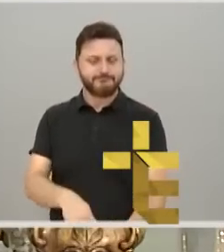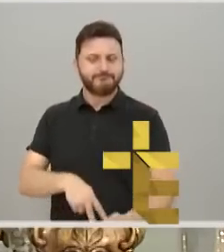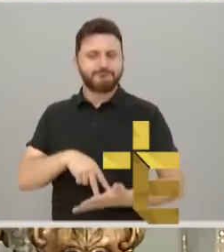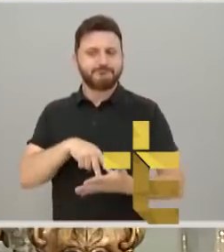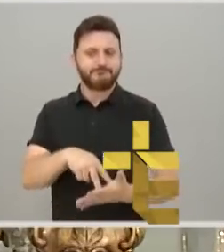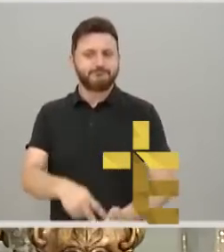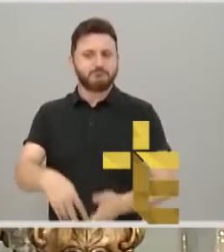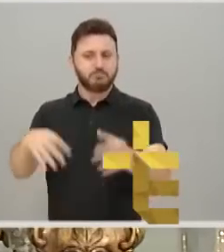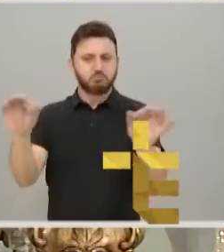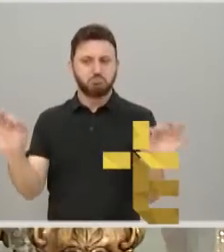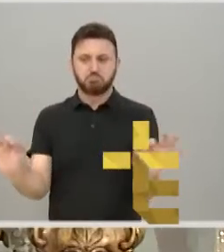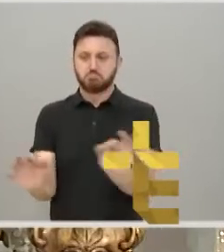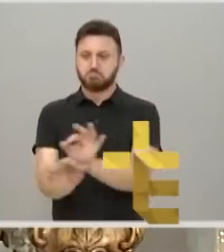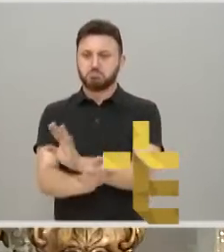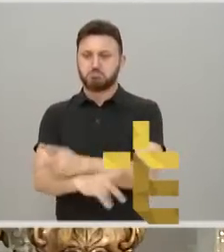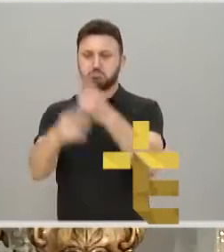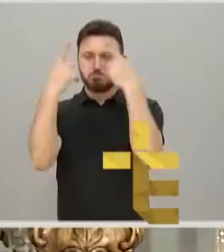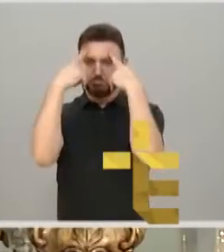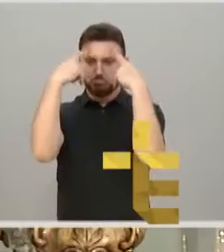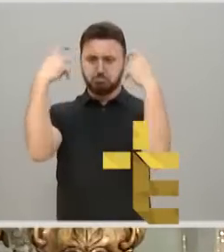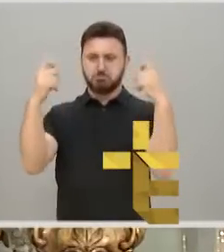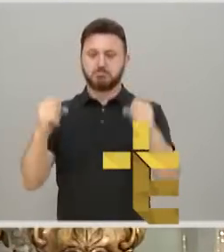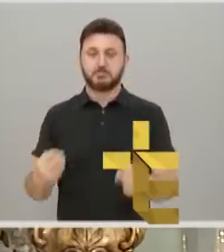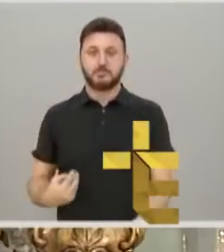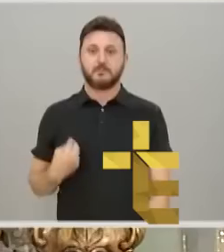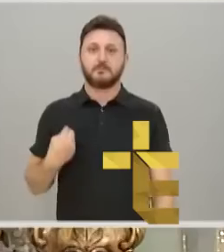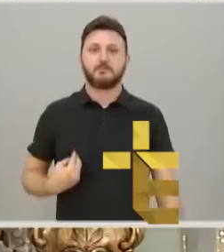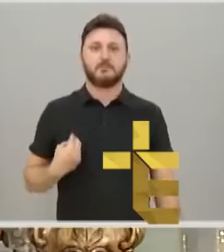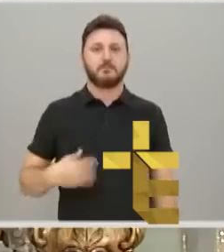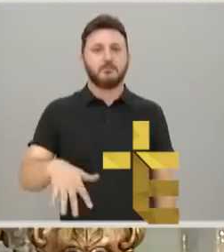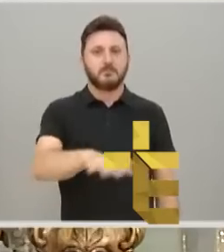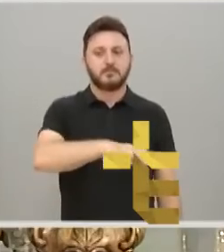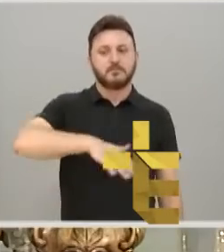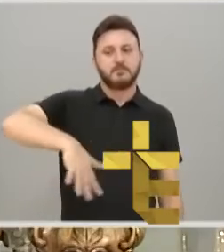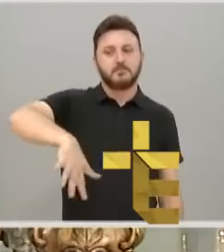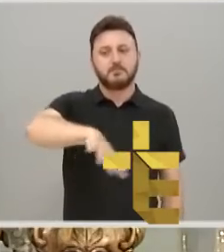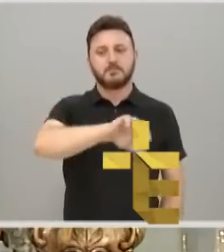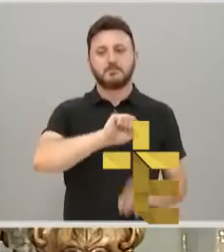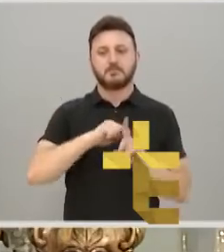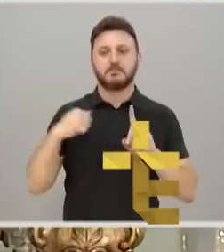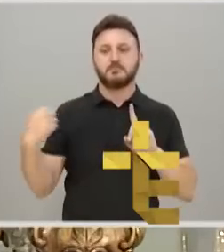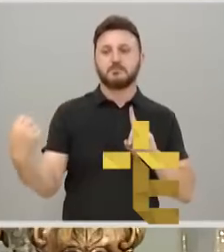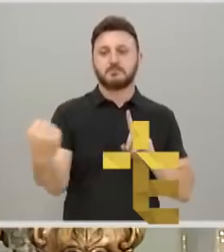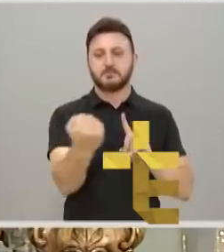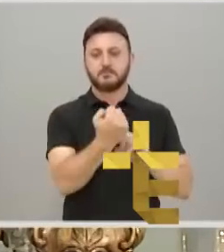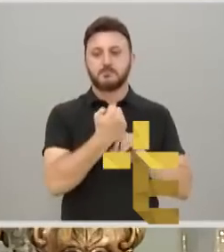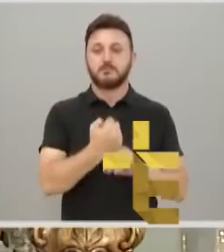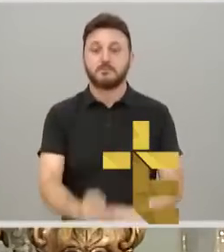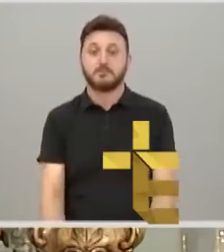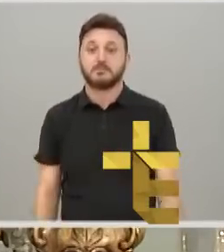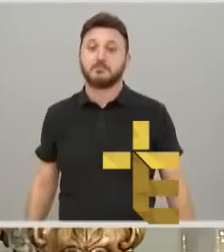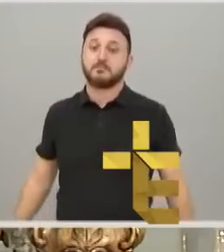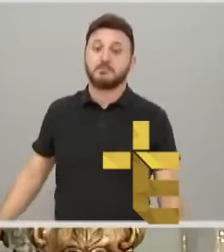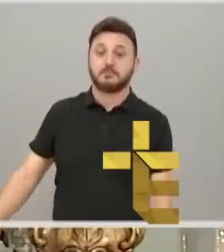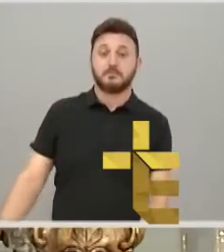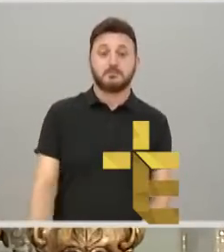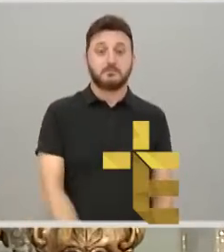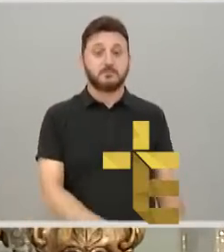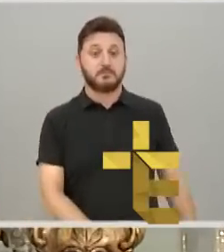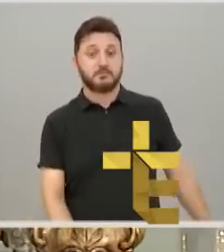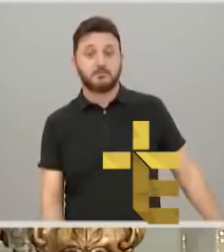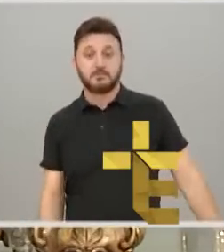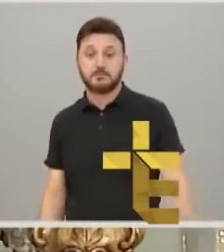superar a violência que está nas mãos do mundo e sai do